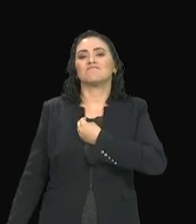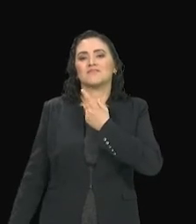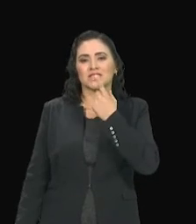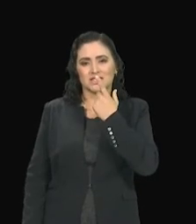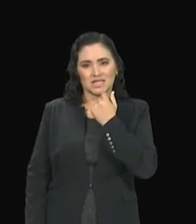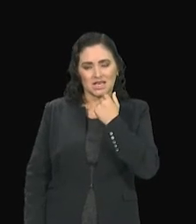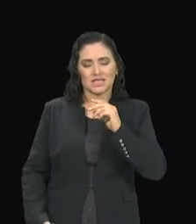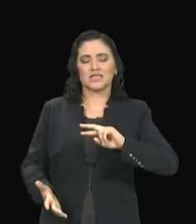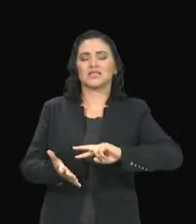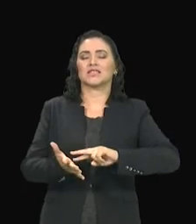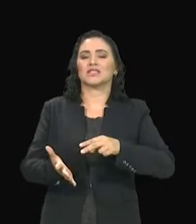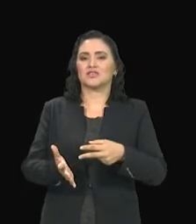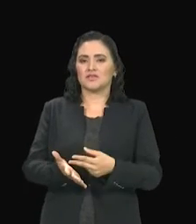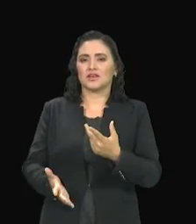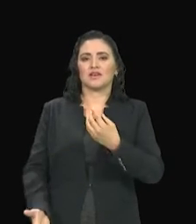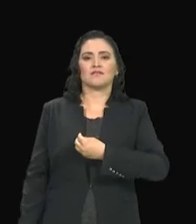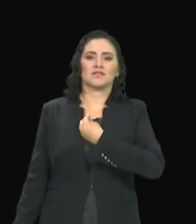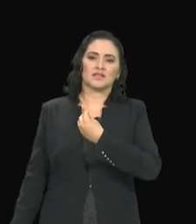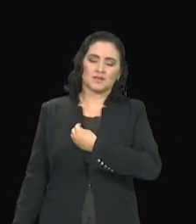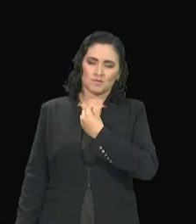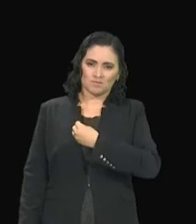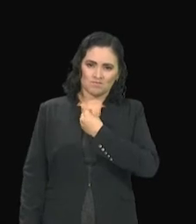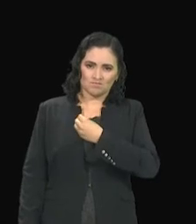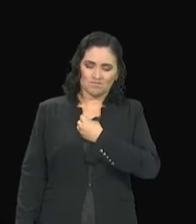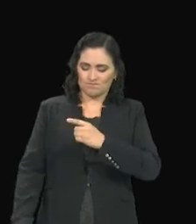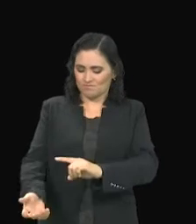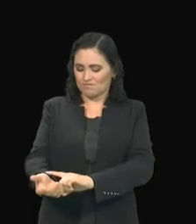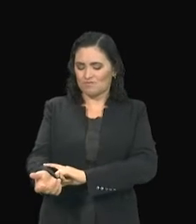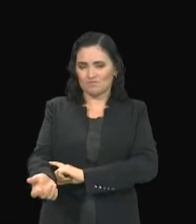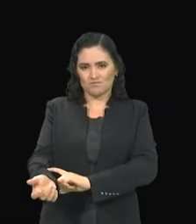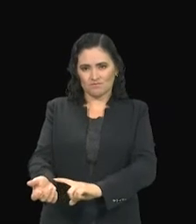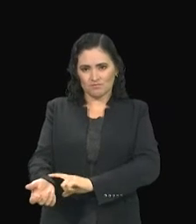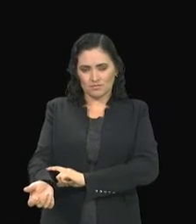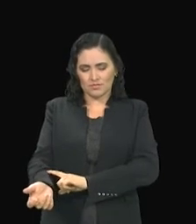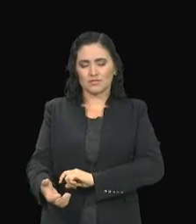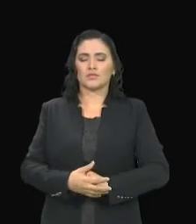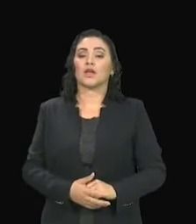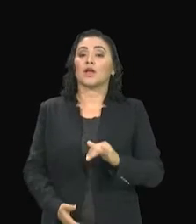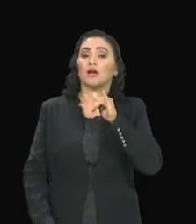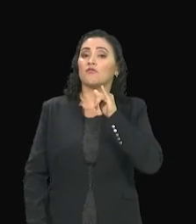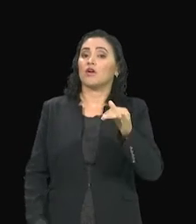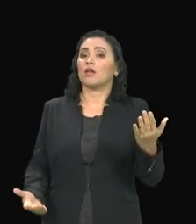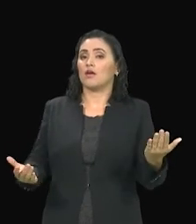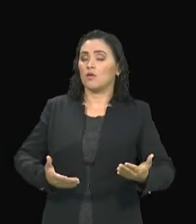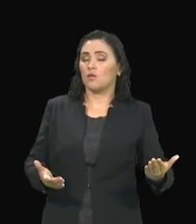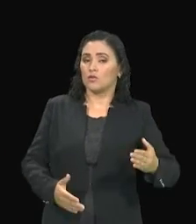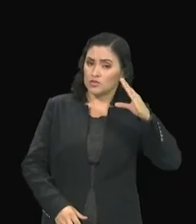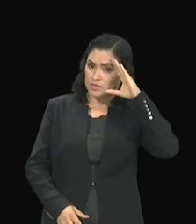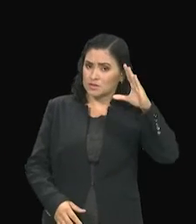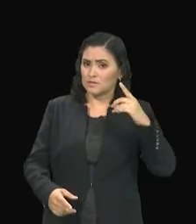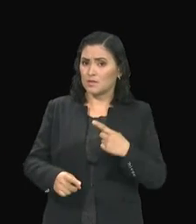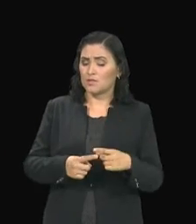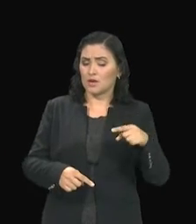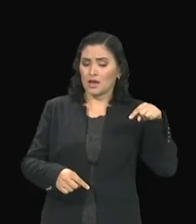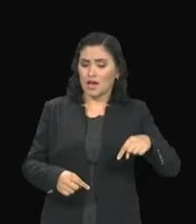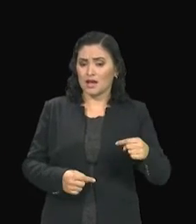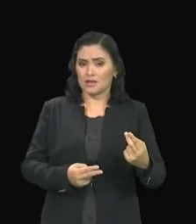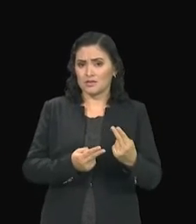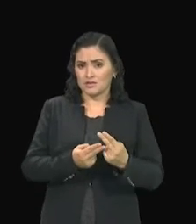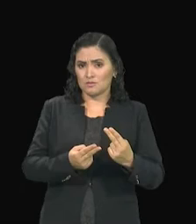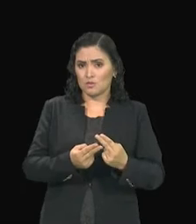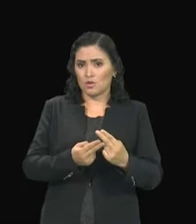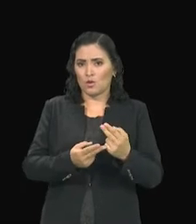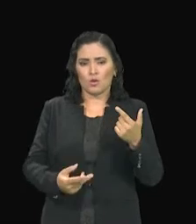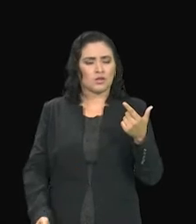presidente, principalmente porque aqui em Timon, nós não temos uma unidade, um